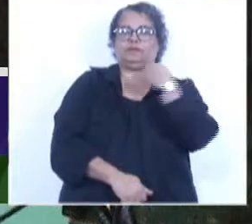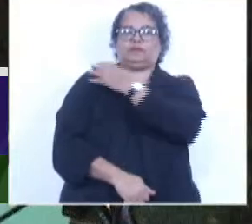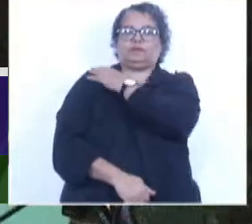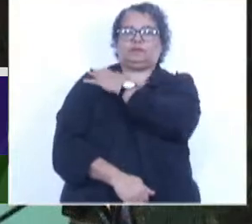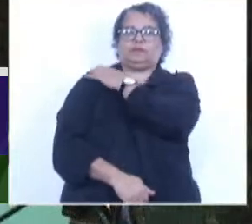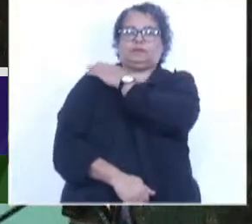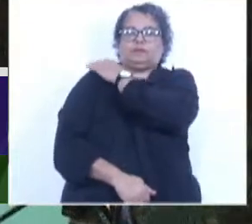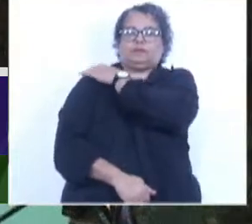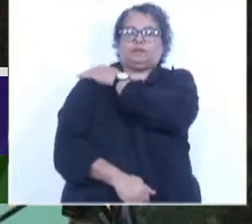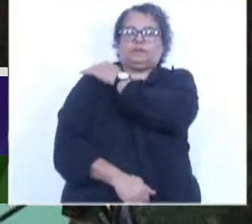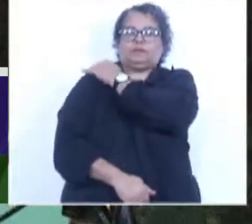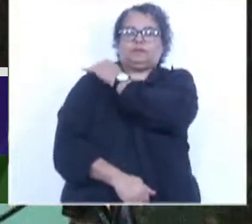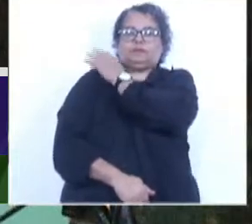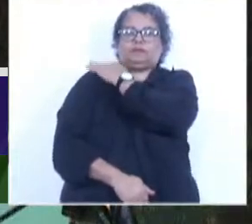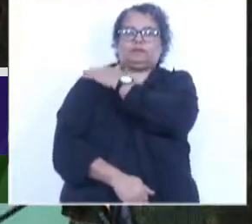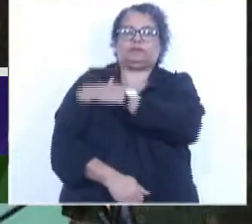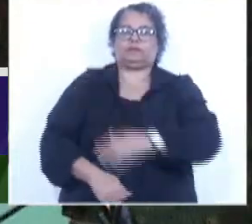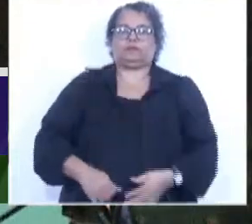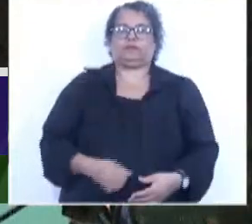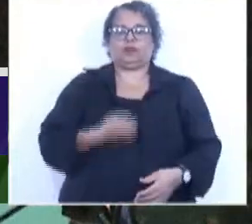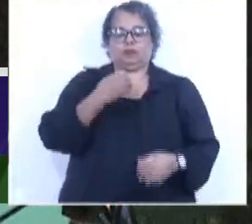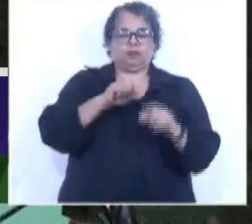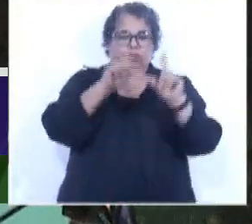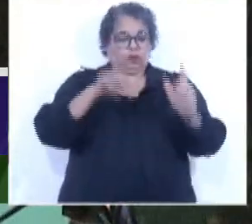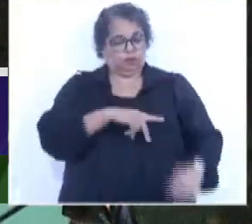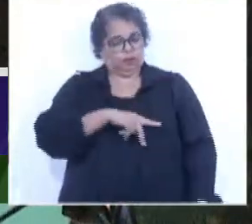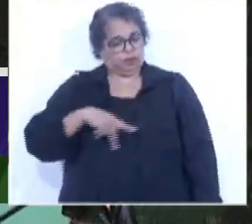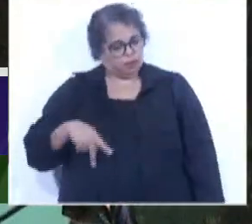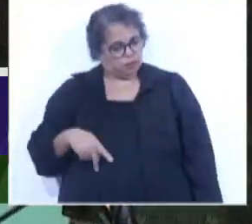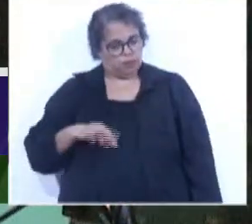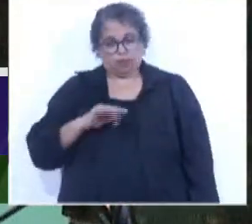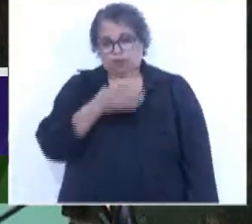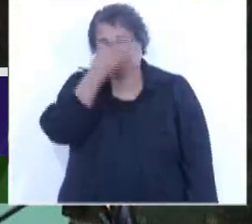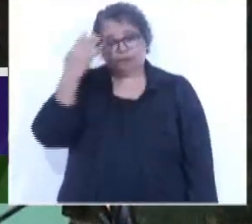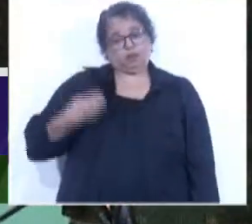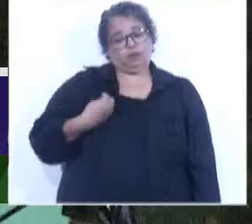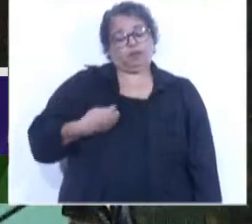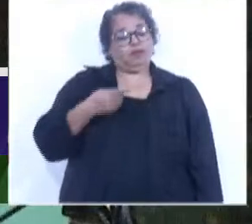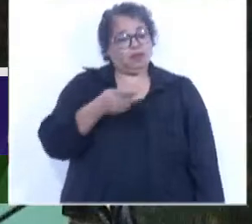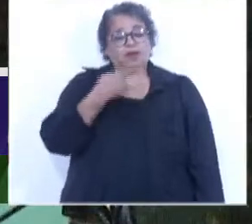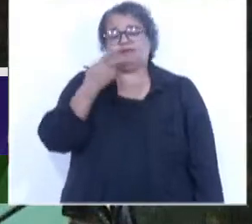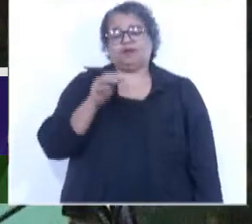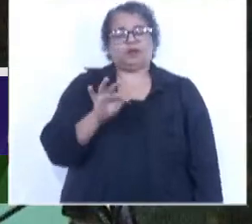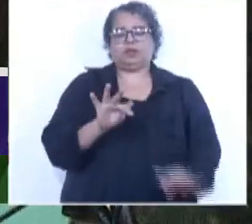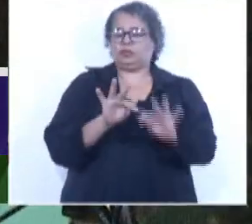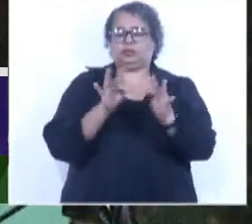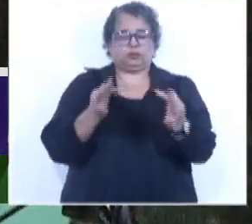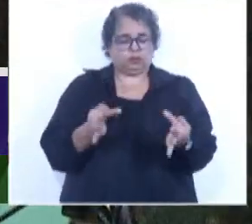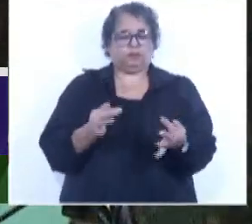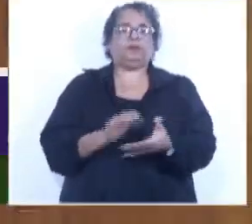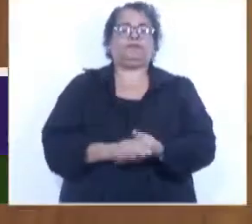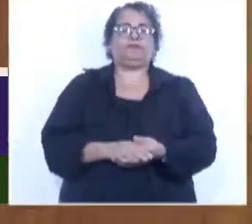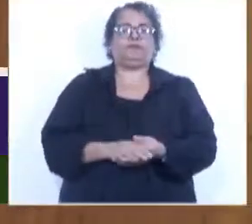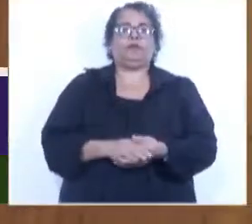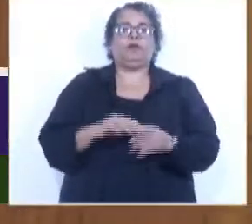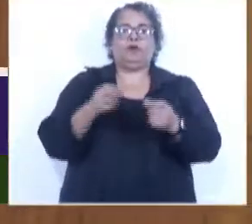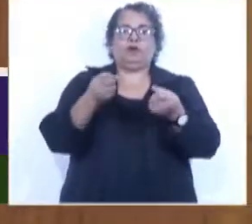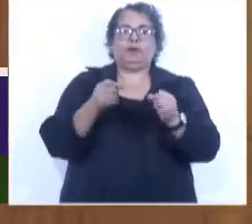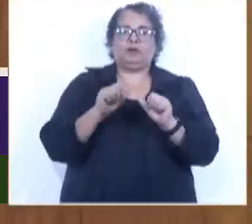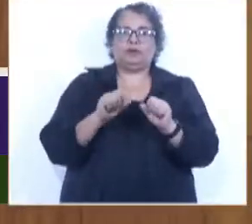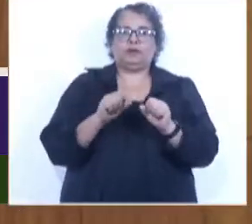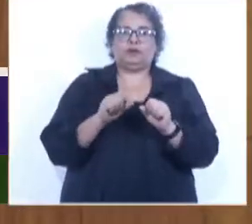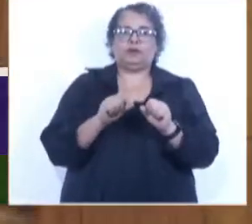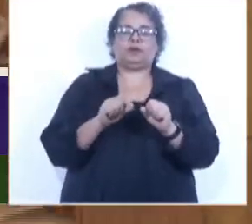som Bom dia presidente Bom dia a todos os presentes eu quero ser bem rápido as palavras eu queria começar a falar um pouco sobre